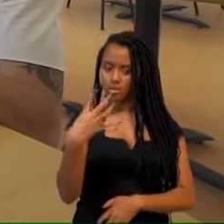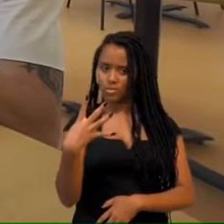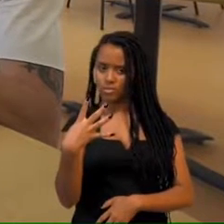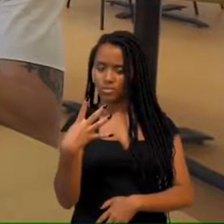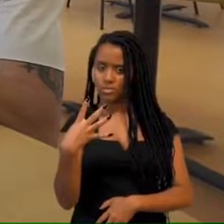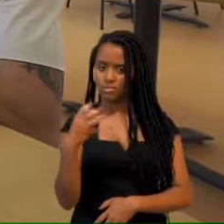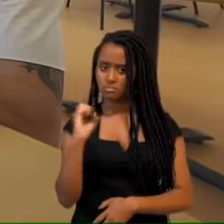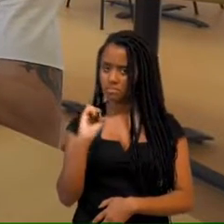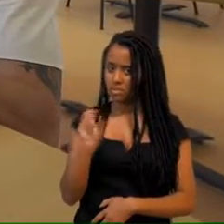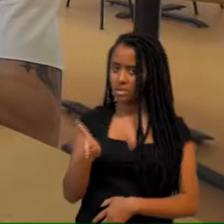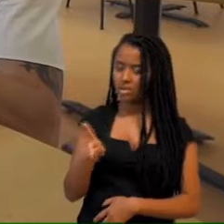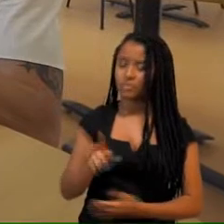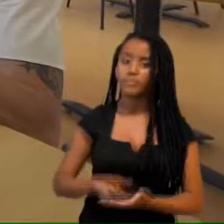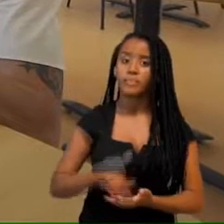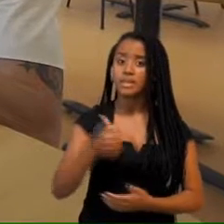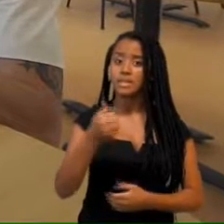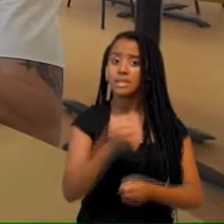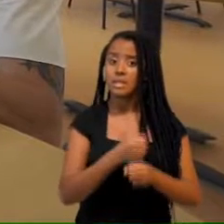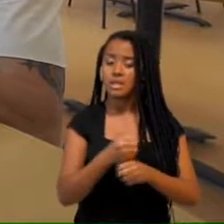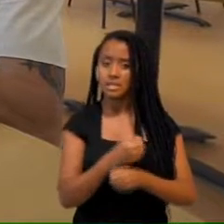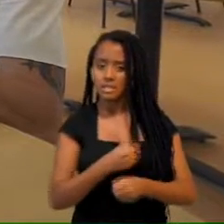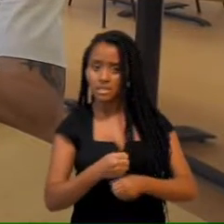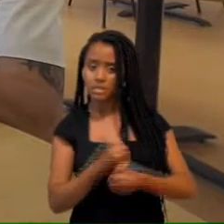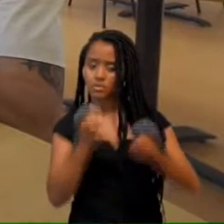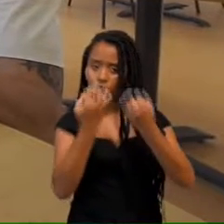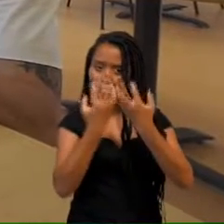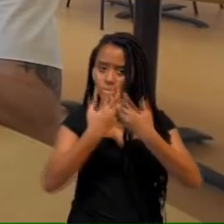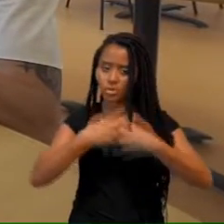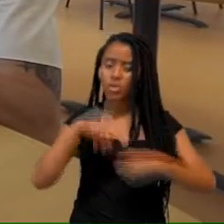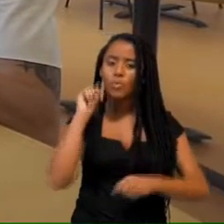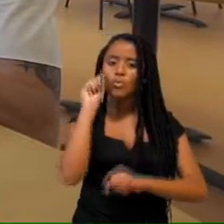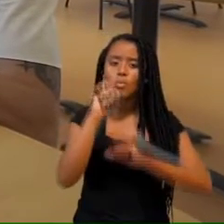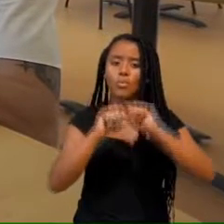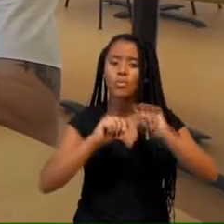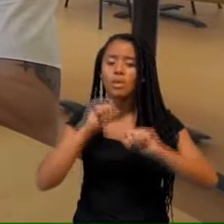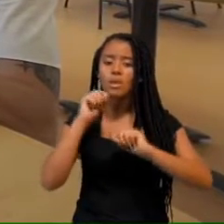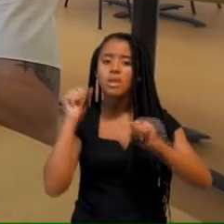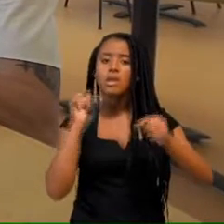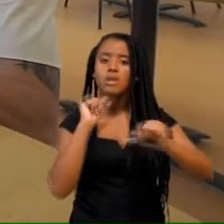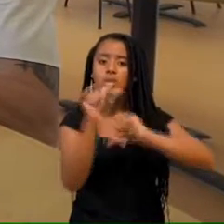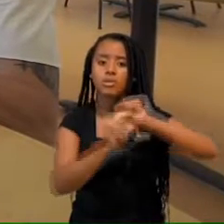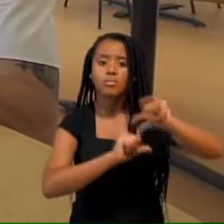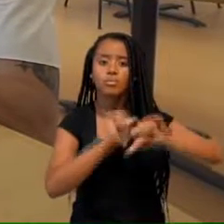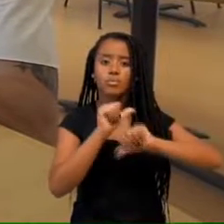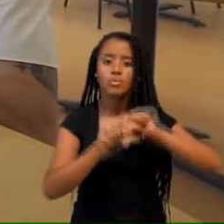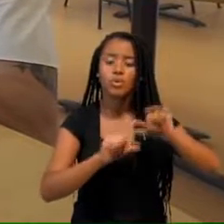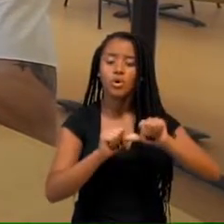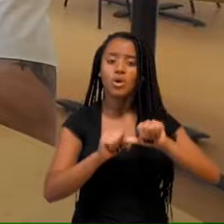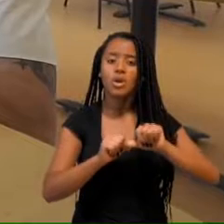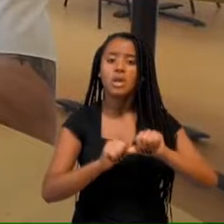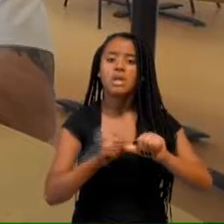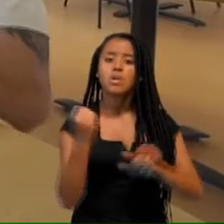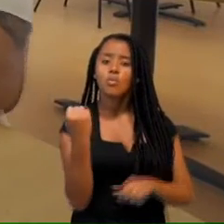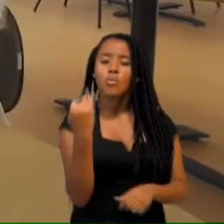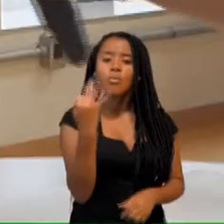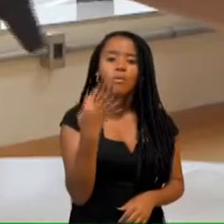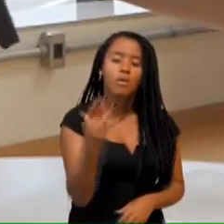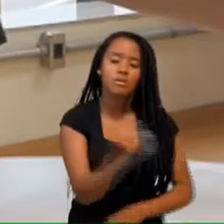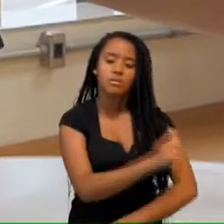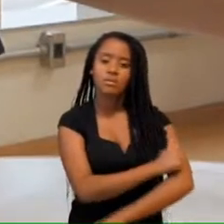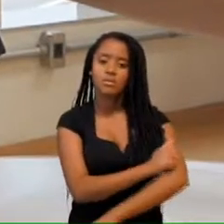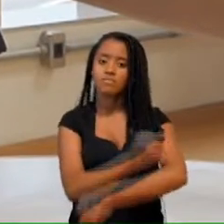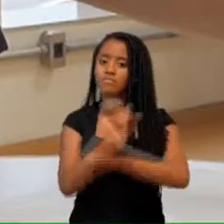então nesses 10 anos de funcionamento o que que mudou e quantos alunos foram beneficiados pelo